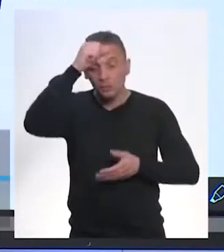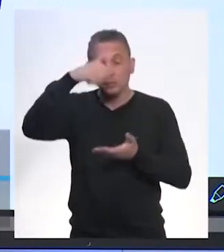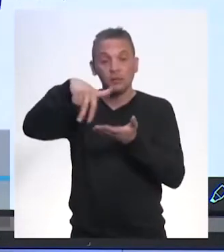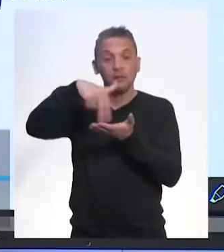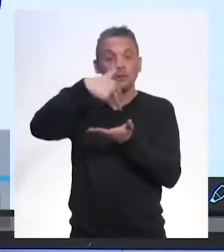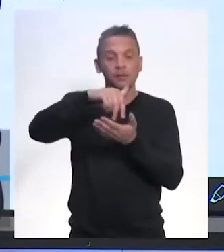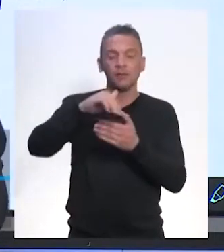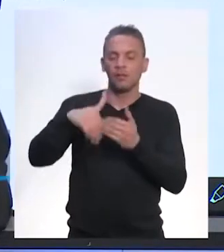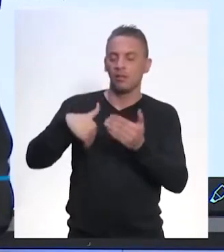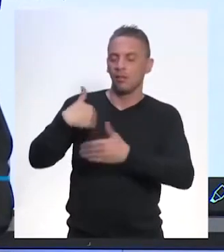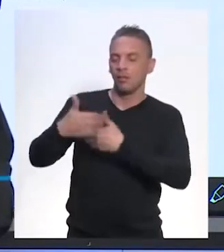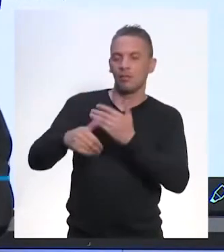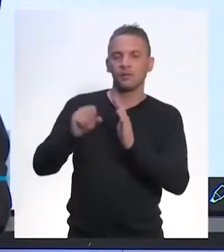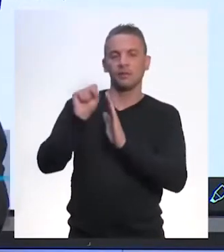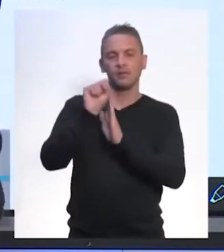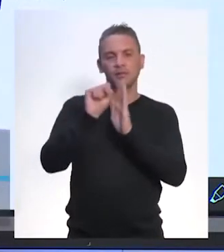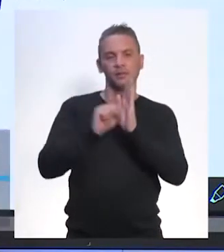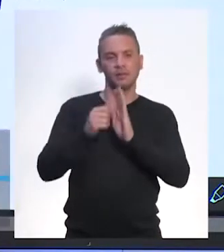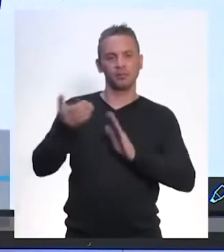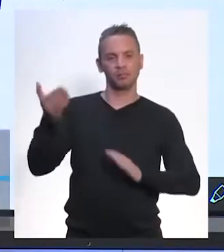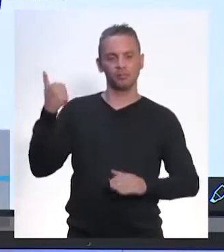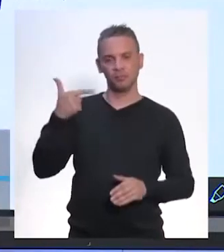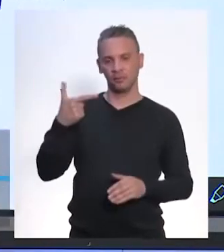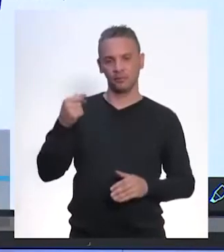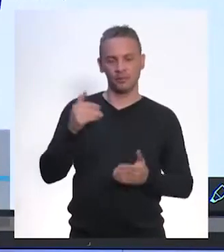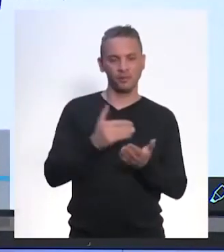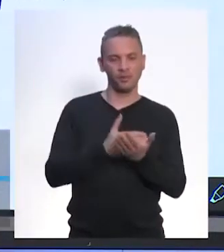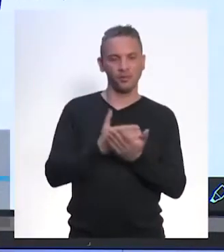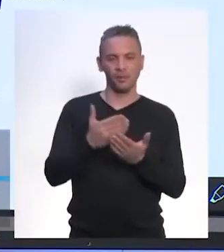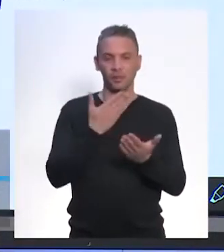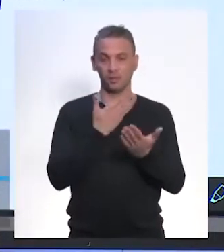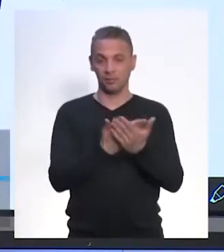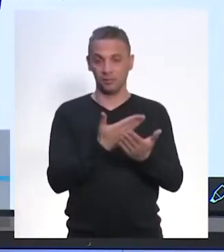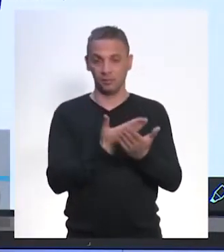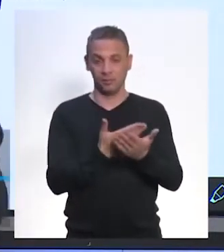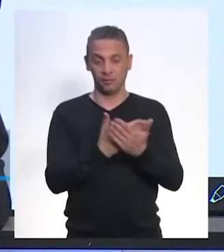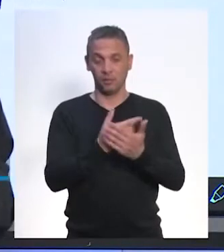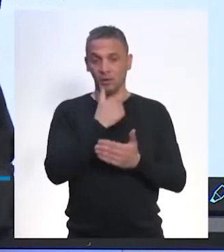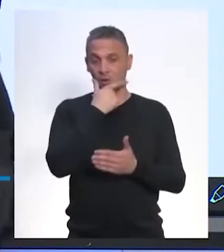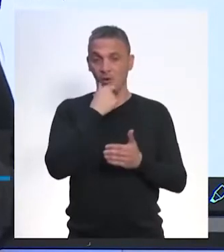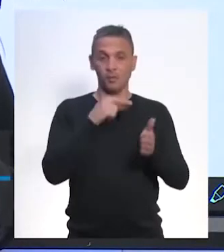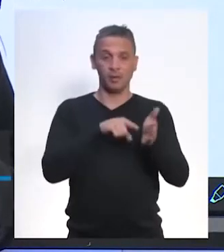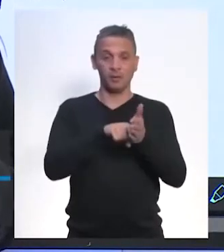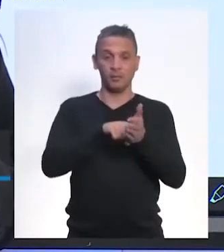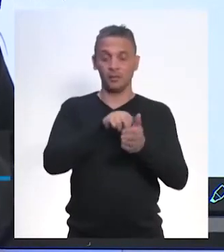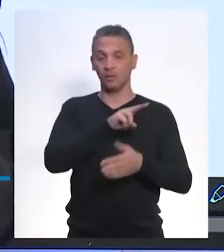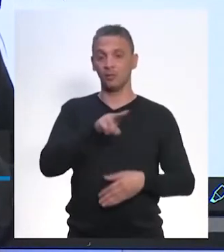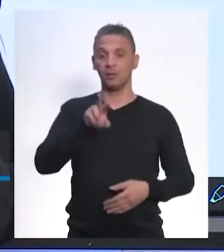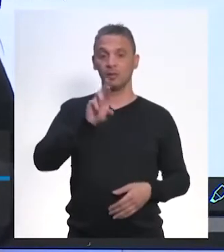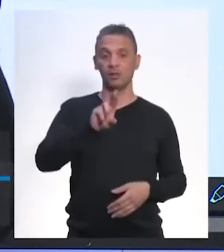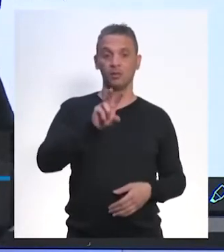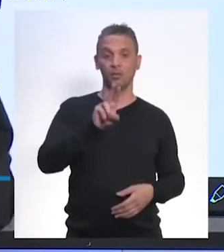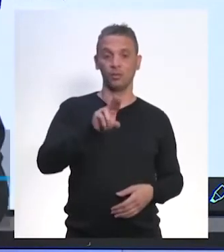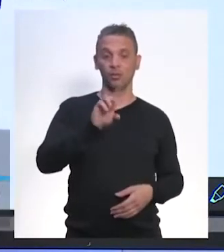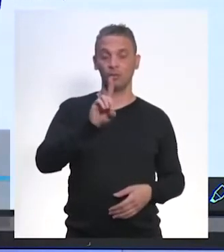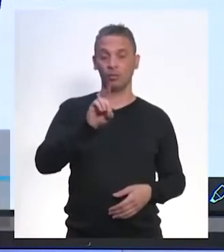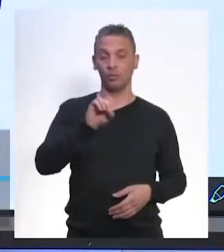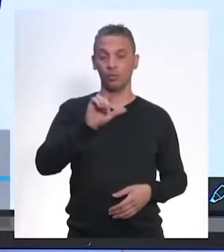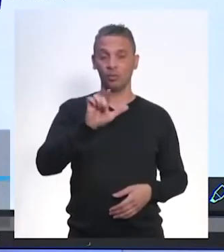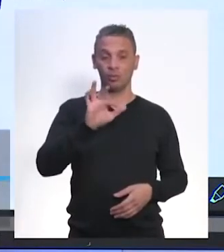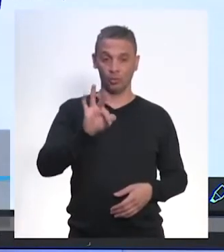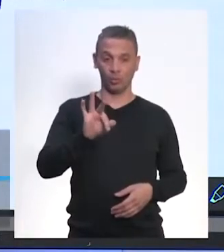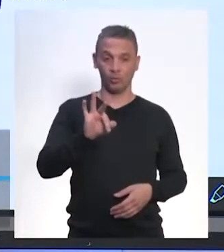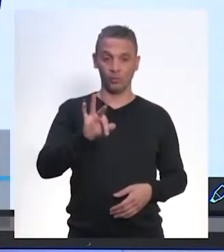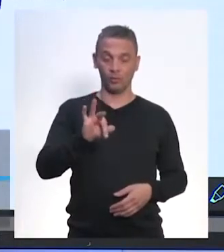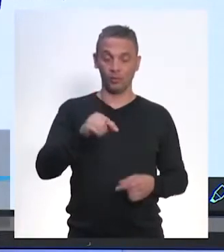né, já do século passado, né, com os estudos do Rudolf Laban, é que se começa a se ter uma preocupação com o